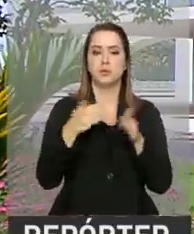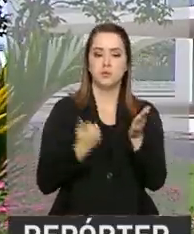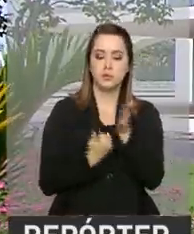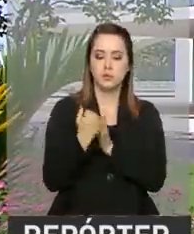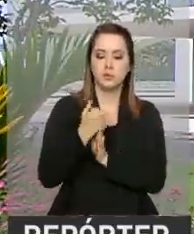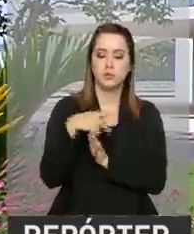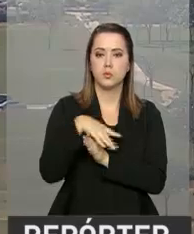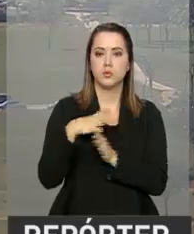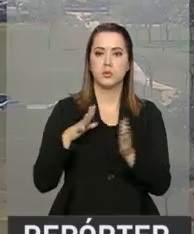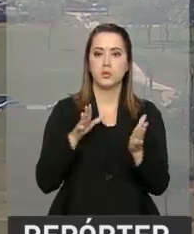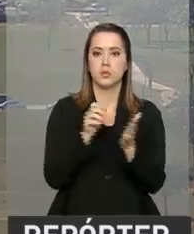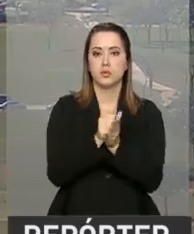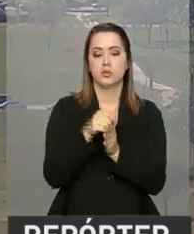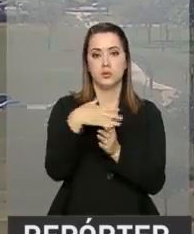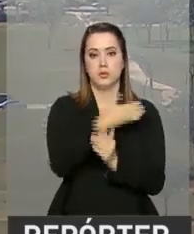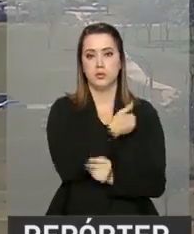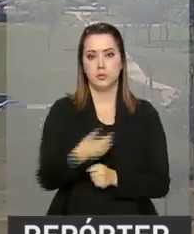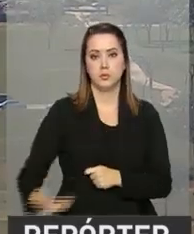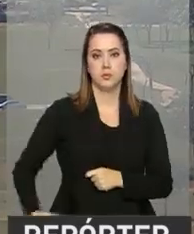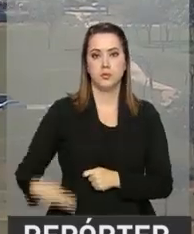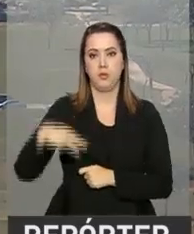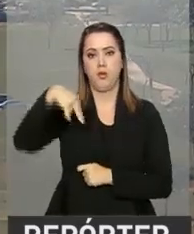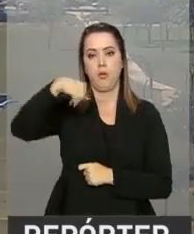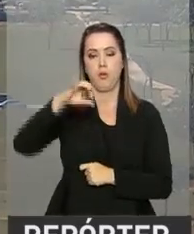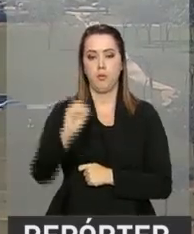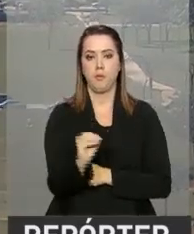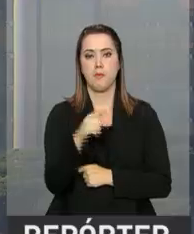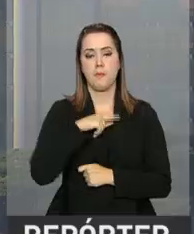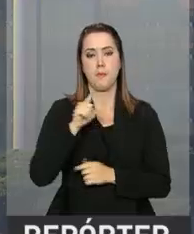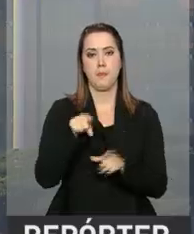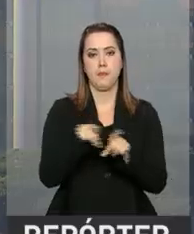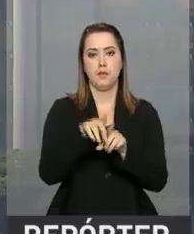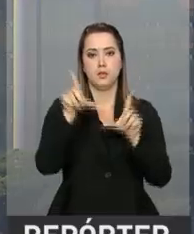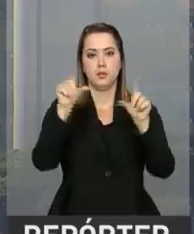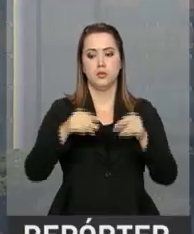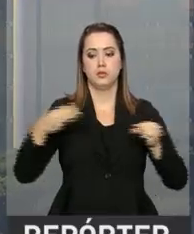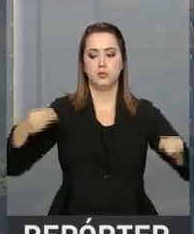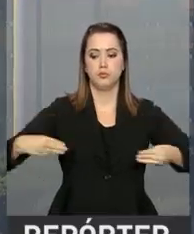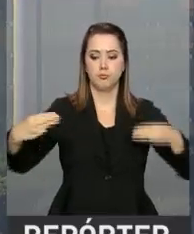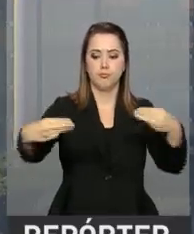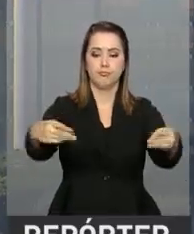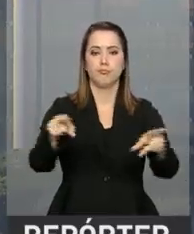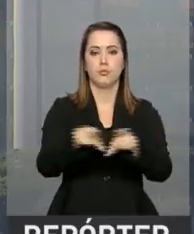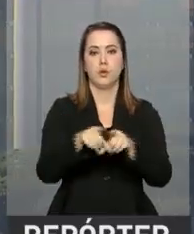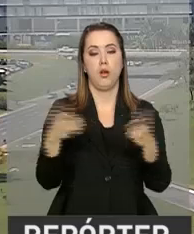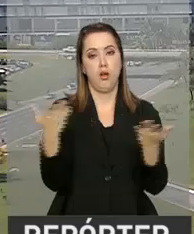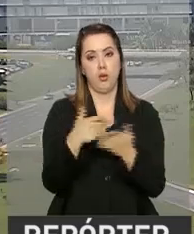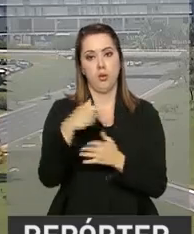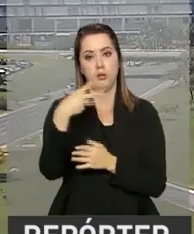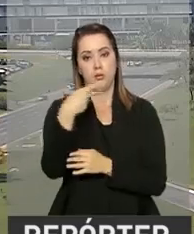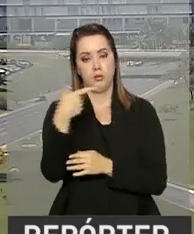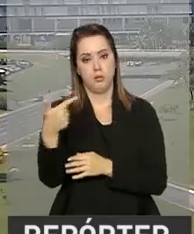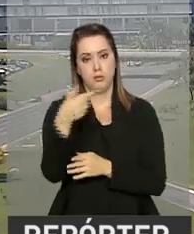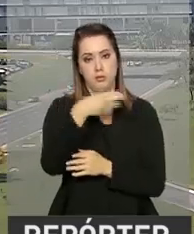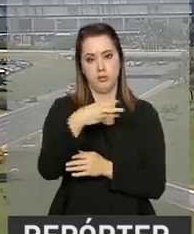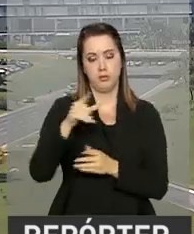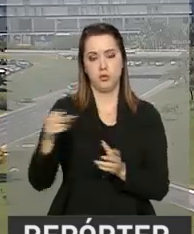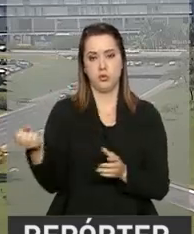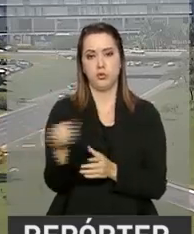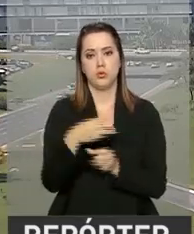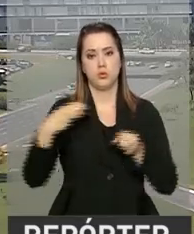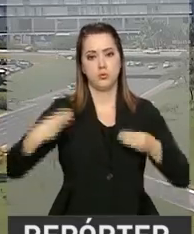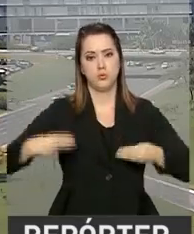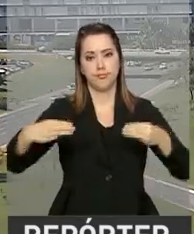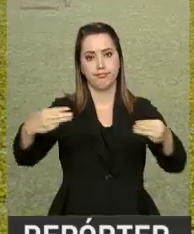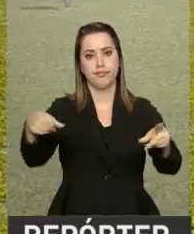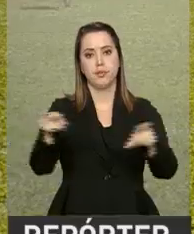governo em maio temer reduziu os 32 Ministérios da gestão anterior para 23 pastas E recriou logo